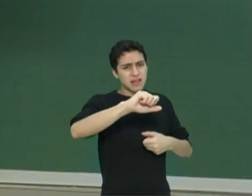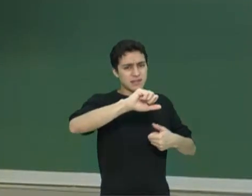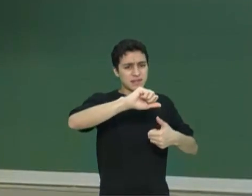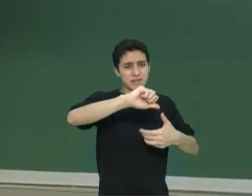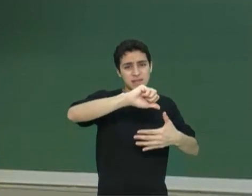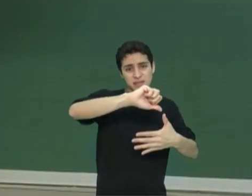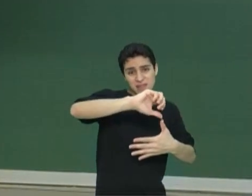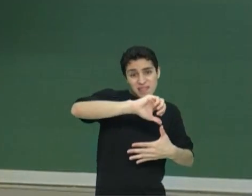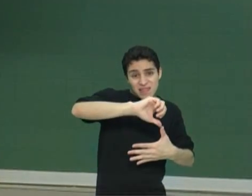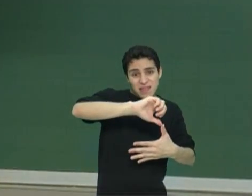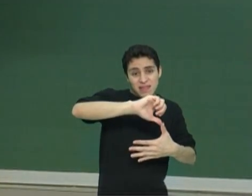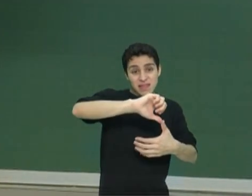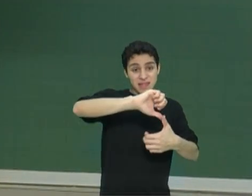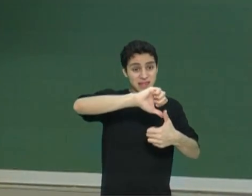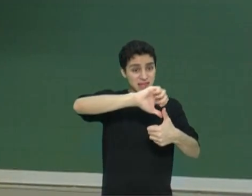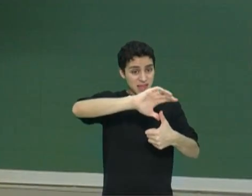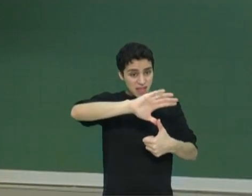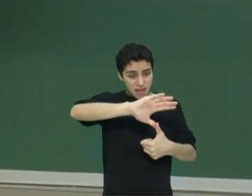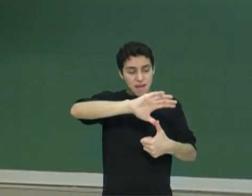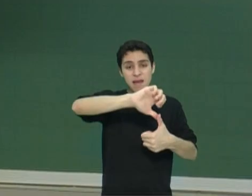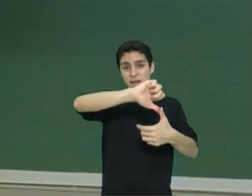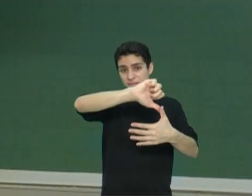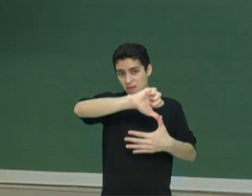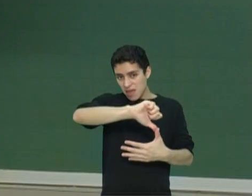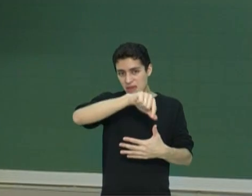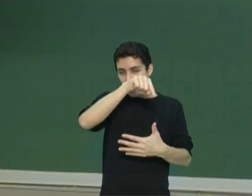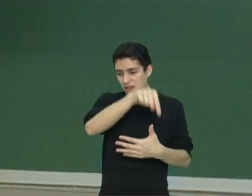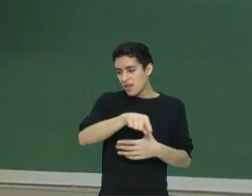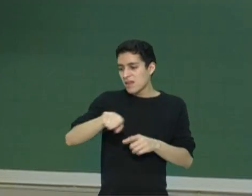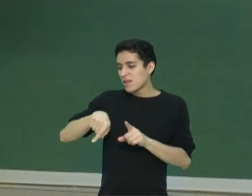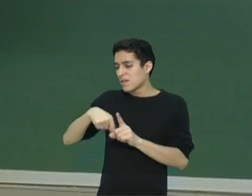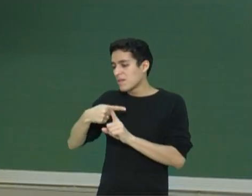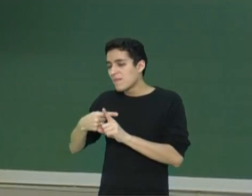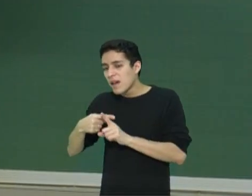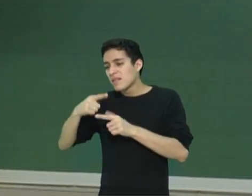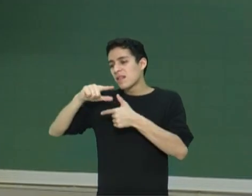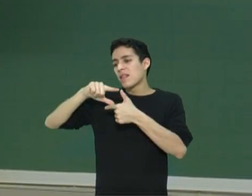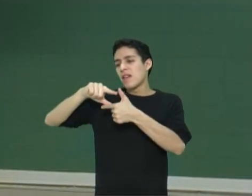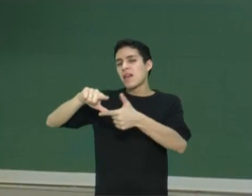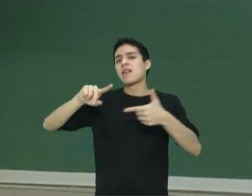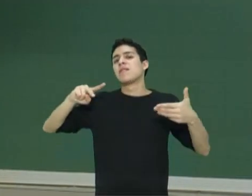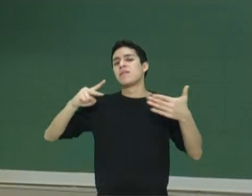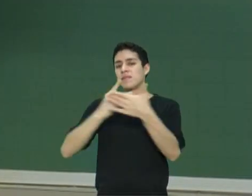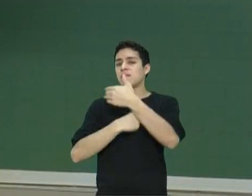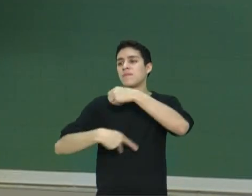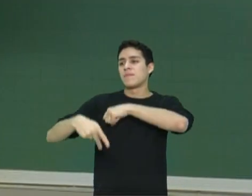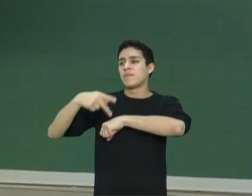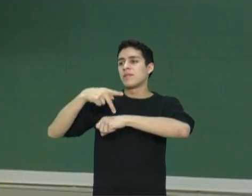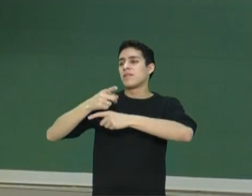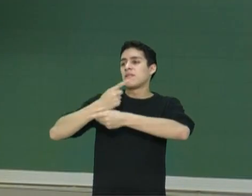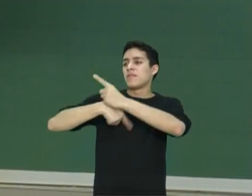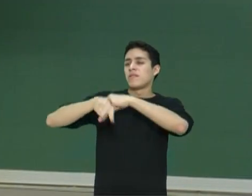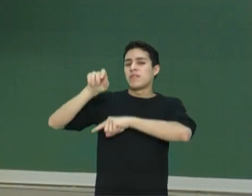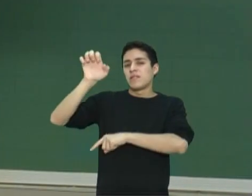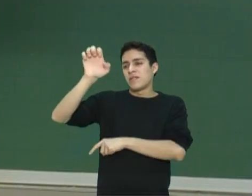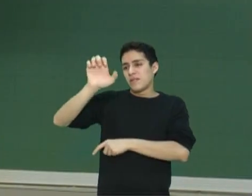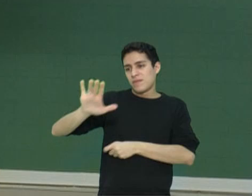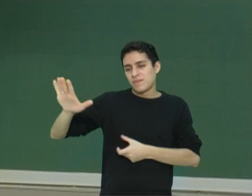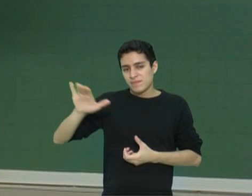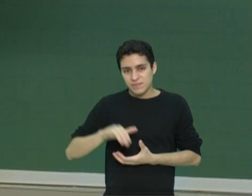e temos a industrialização clássica que aquela que ocorreu com os países desenvolvidos da Europa Nós